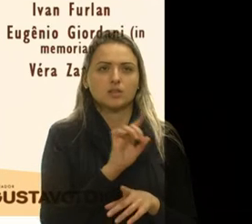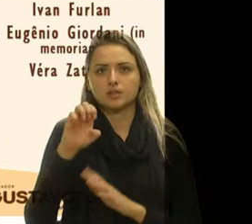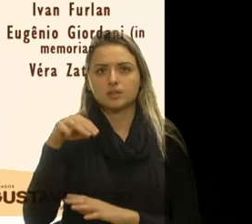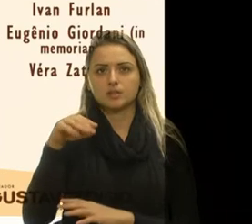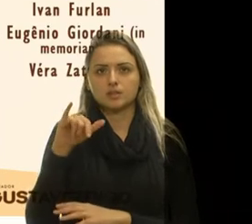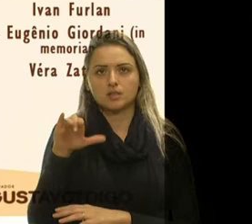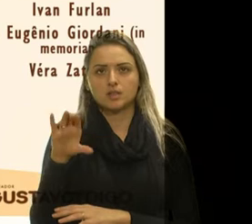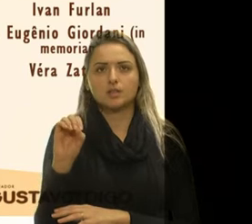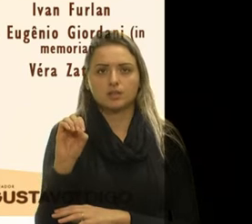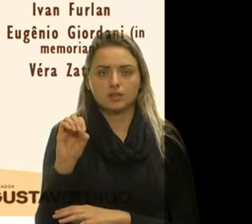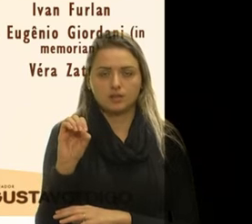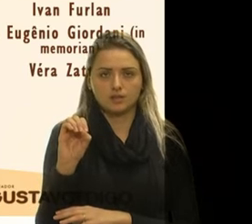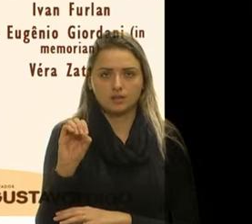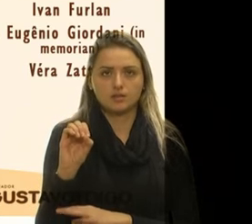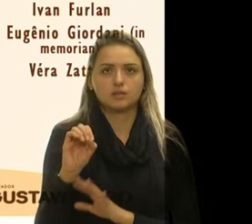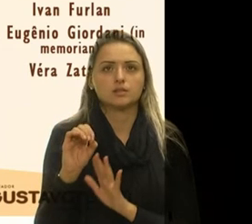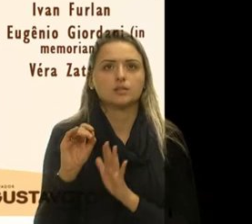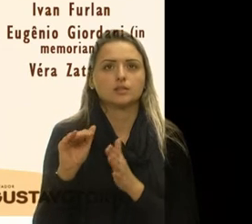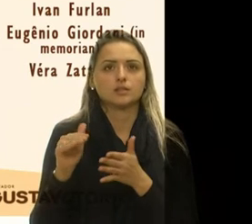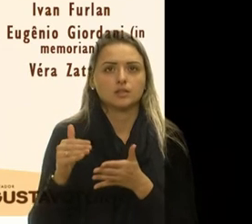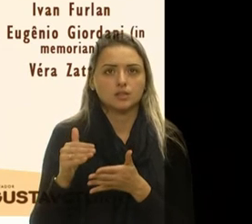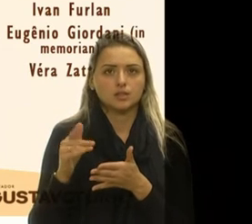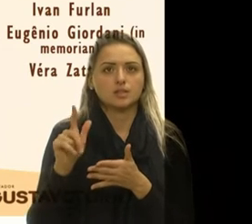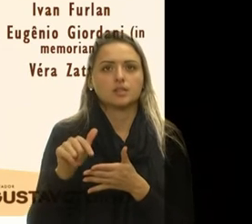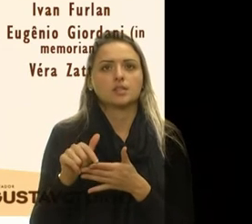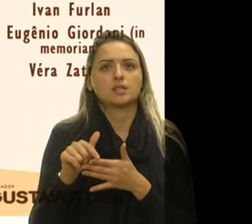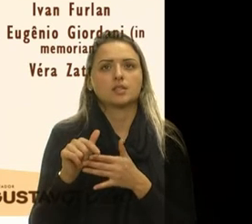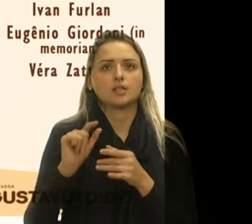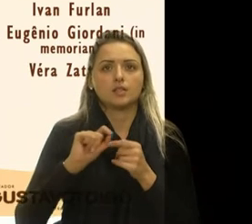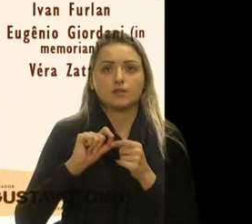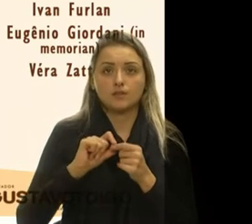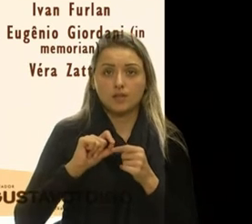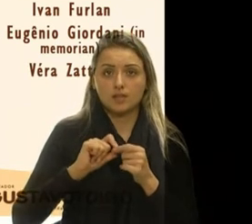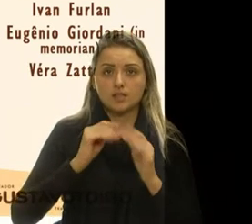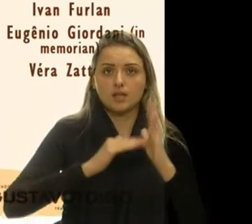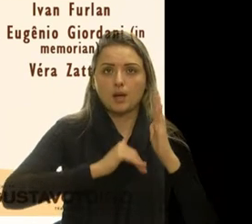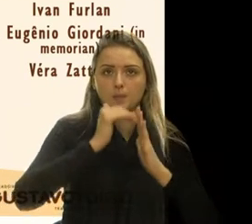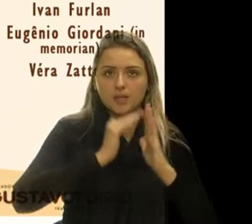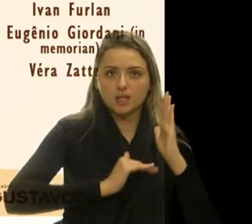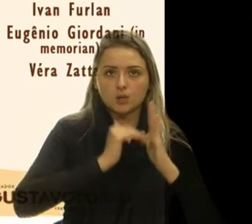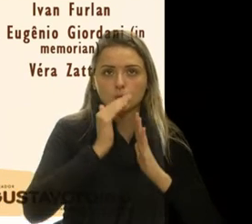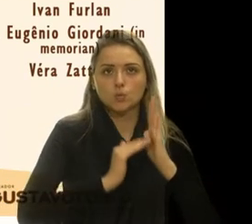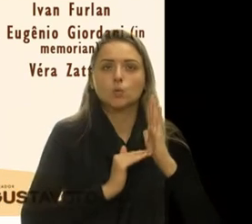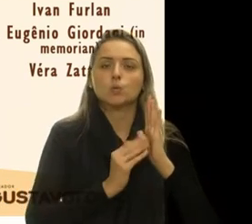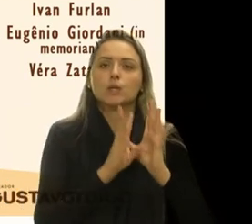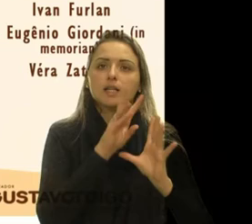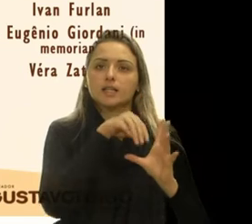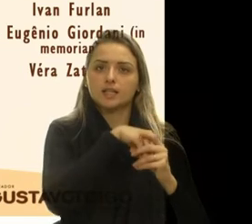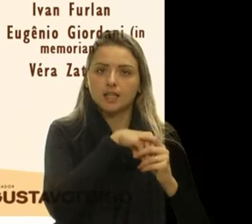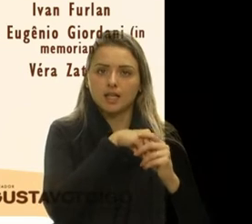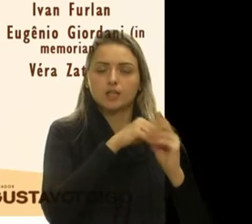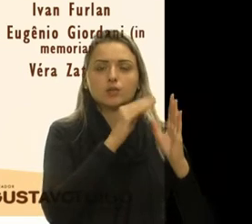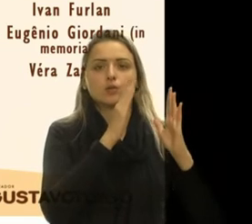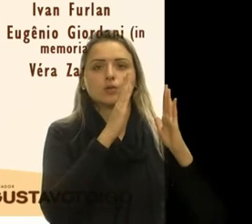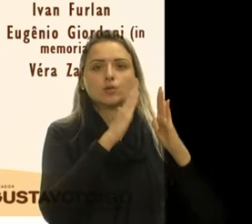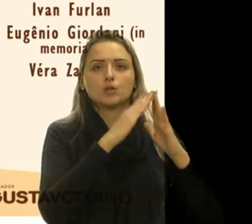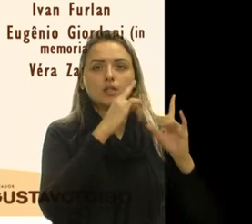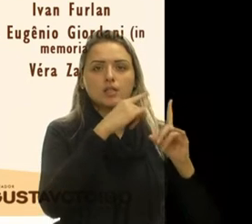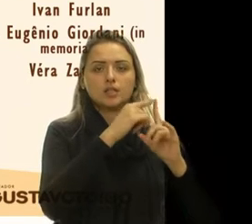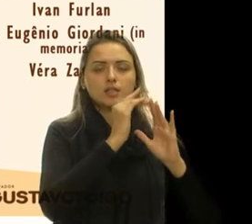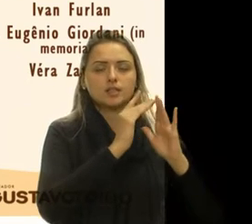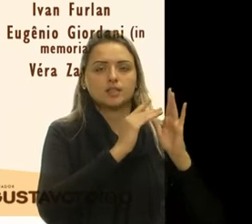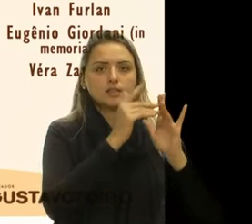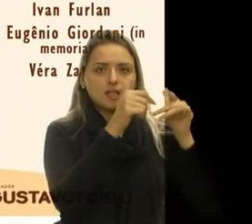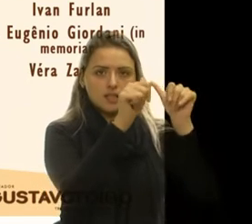Cessa, Aldo Locatelli, que também era um muralista e que pintou, né, a parte interna das obras de misericórdia que estão